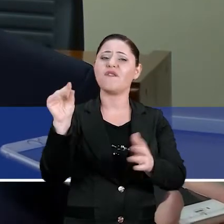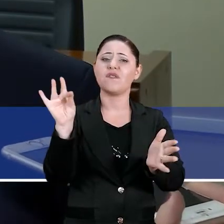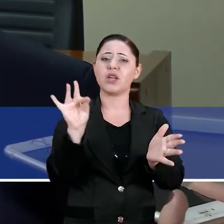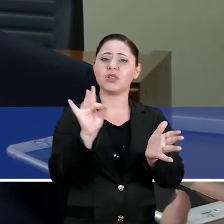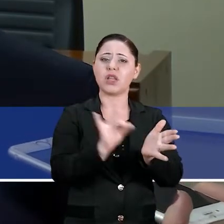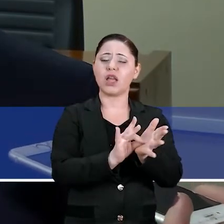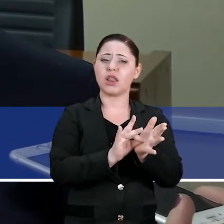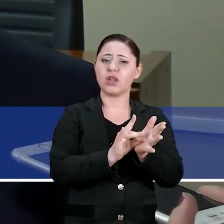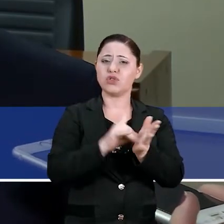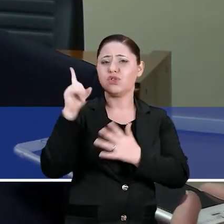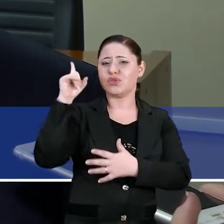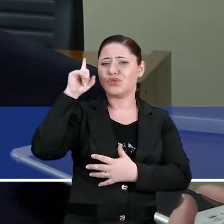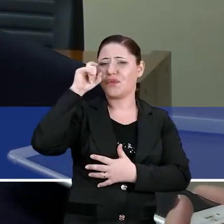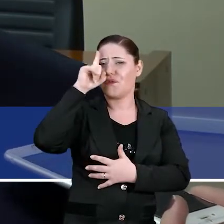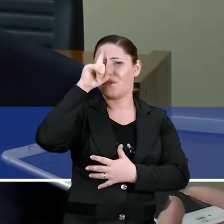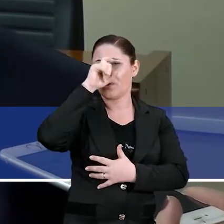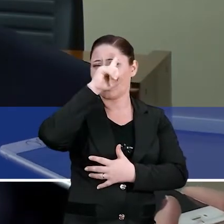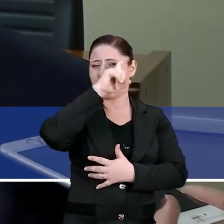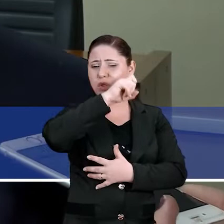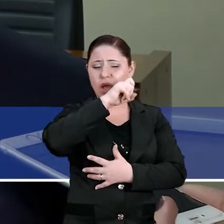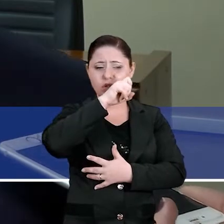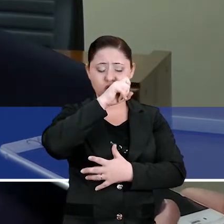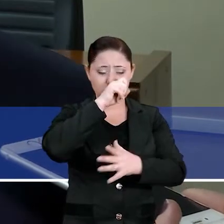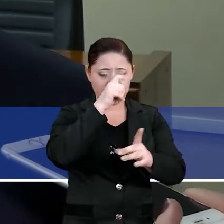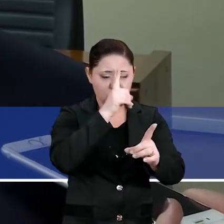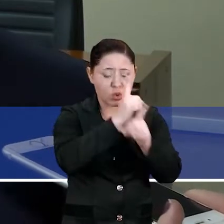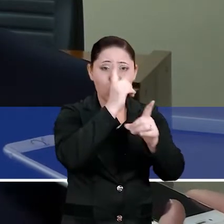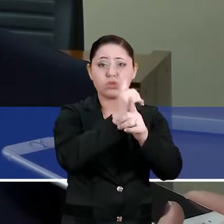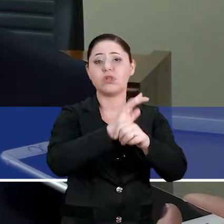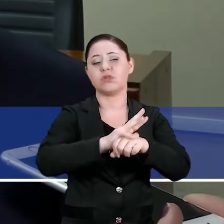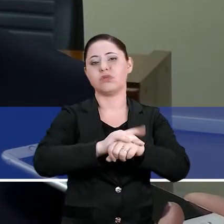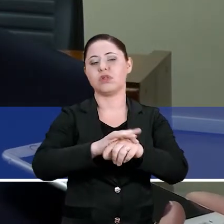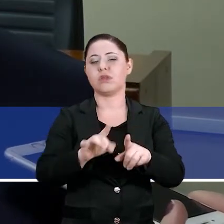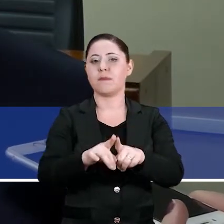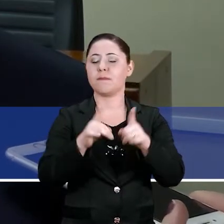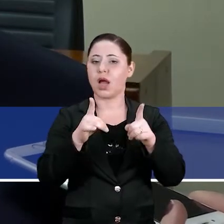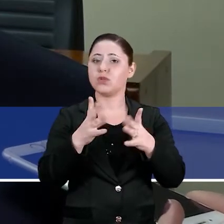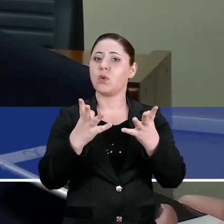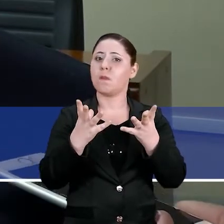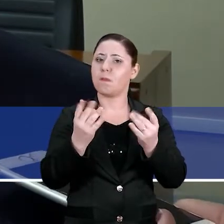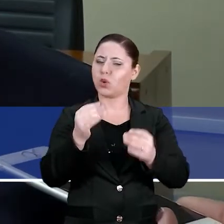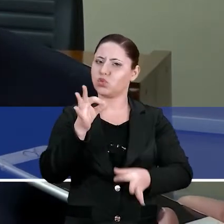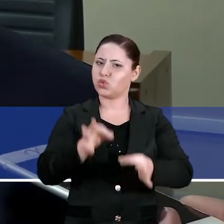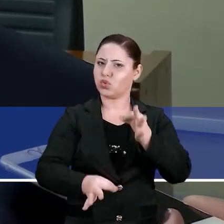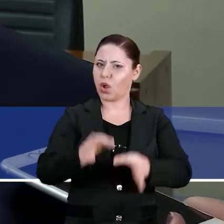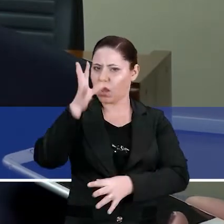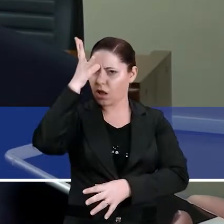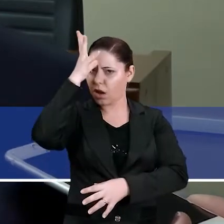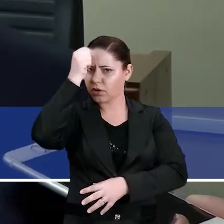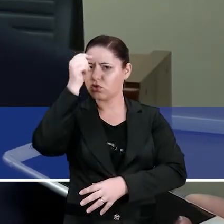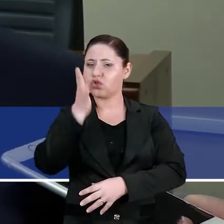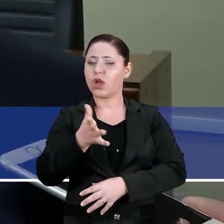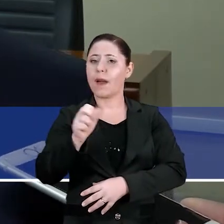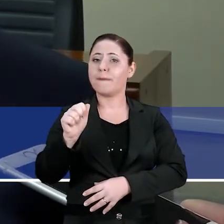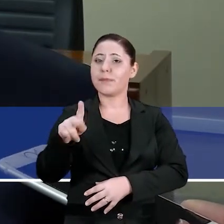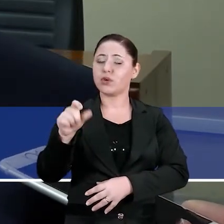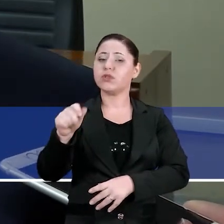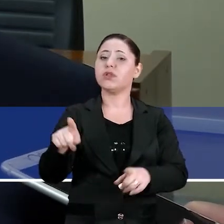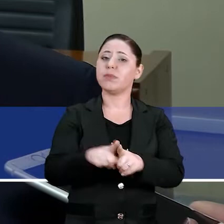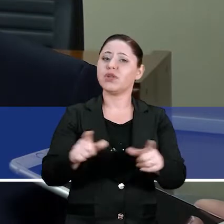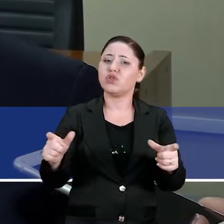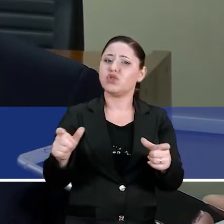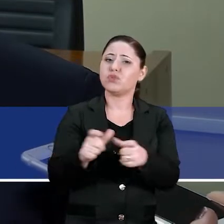que de fato tem dificuldade de diagnóstico, mas já vem várias decisões judiciais, inclusive